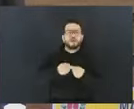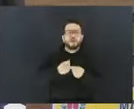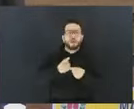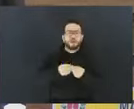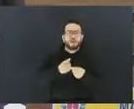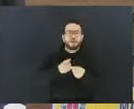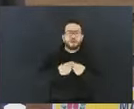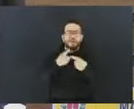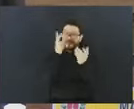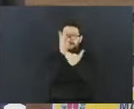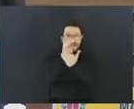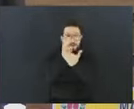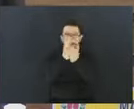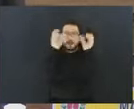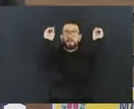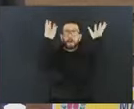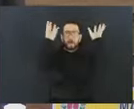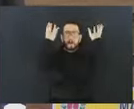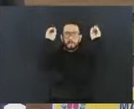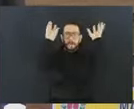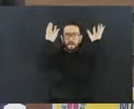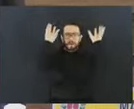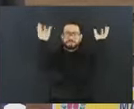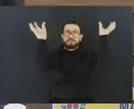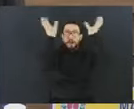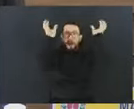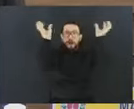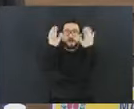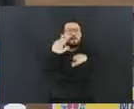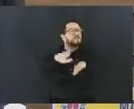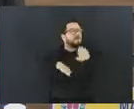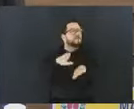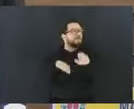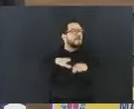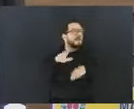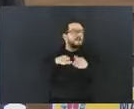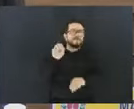luz acesa? Ela não acaba afugentando possíveis,